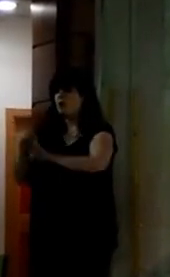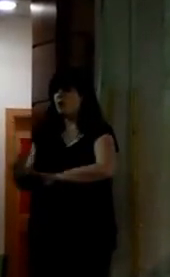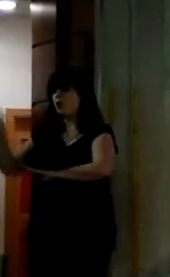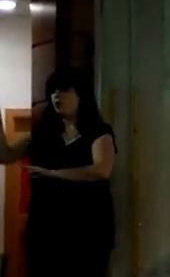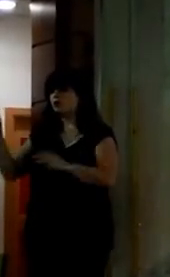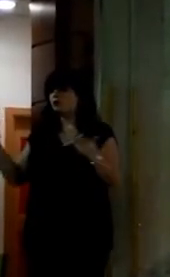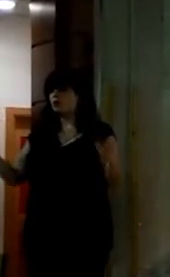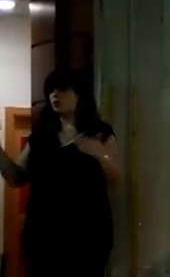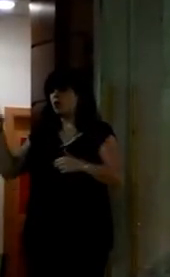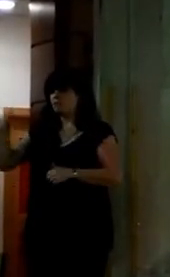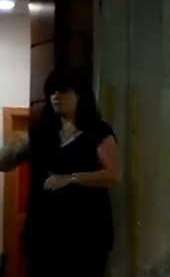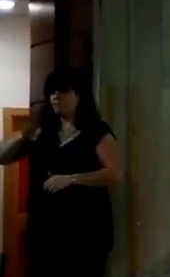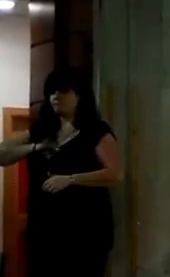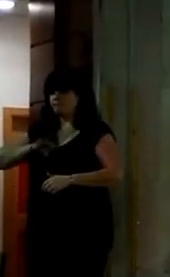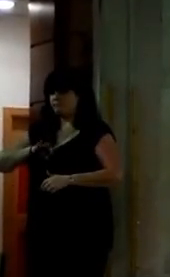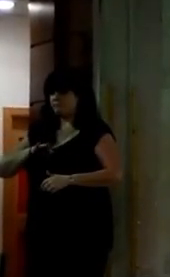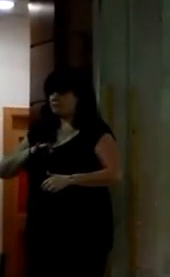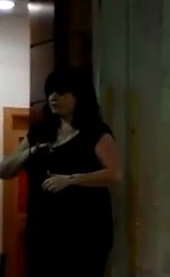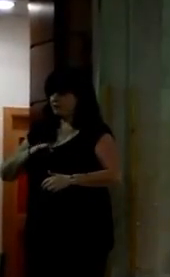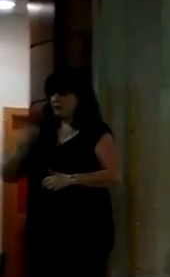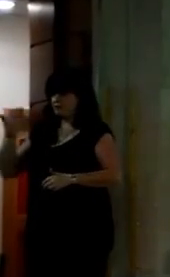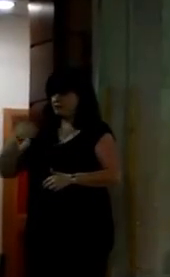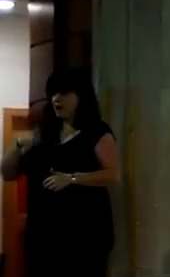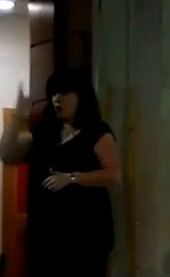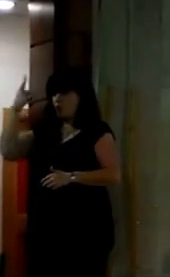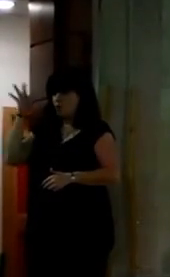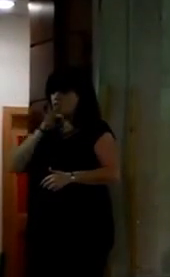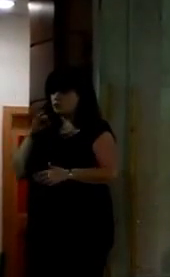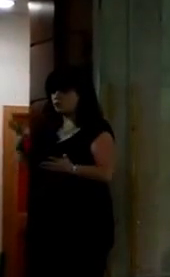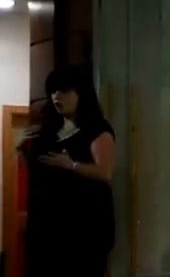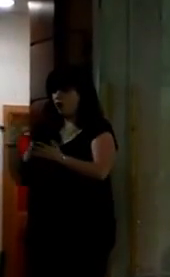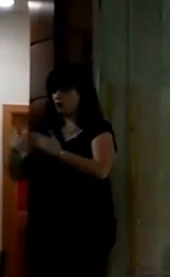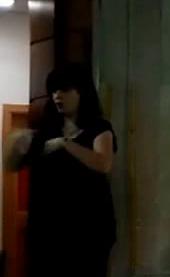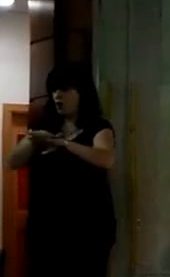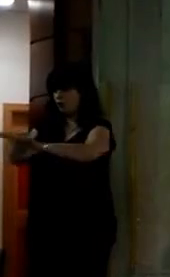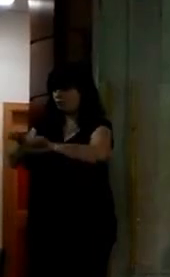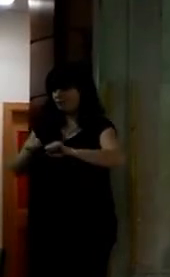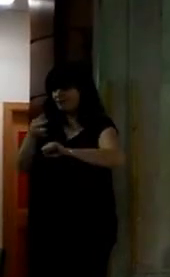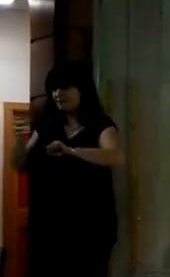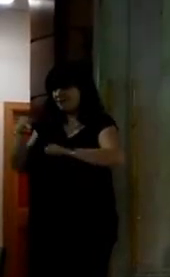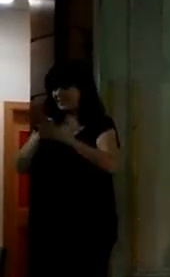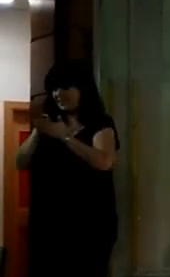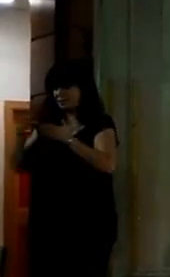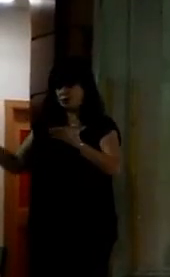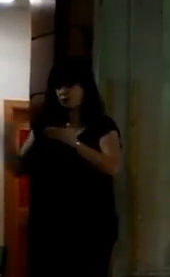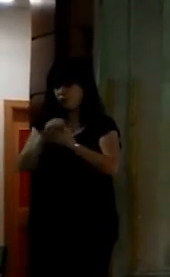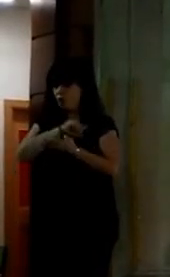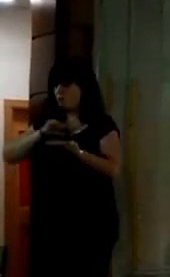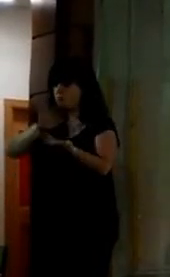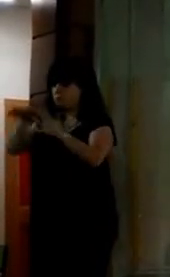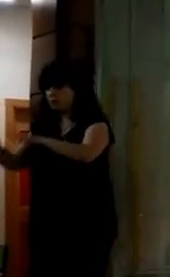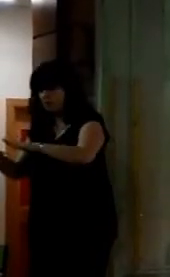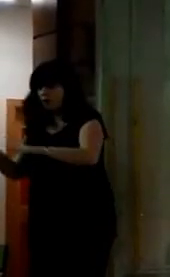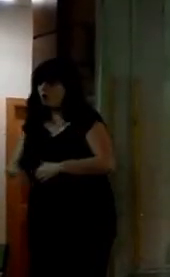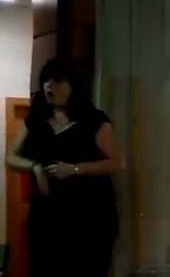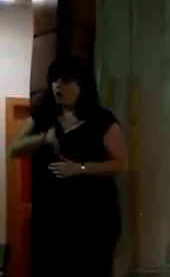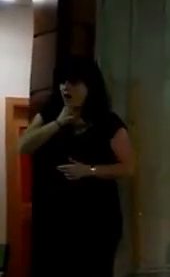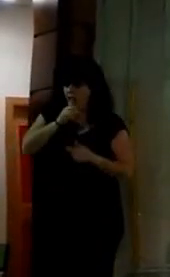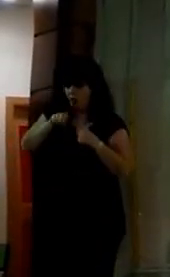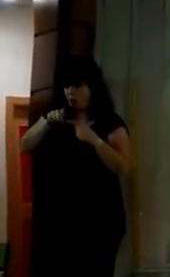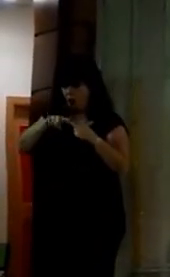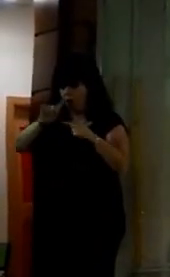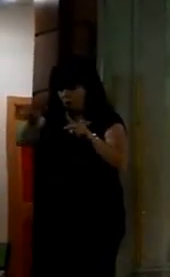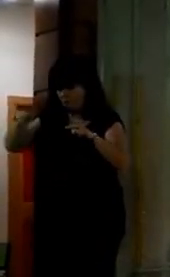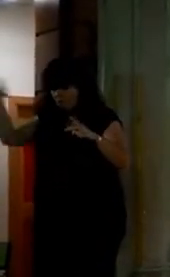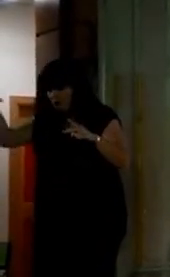leva gobernando un total de todo o século e ten privatizado todos os servizos absolutamente. A auga, o lixo, os